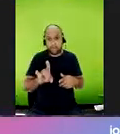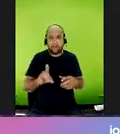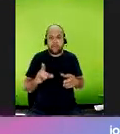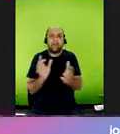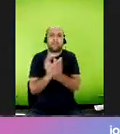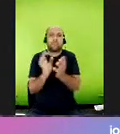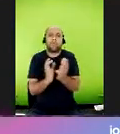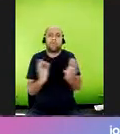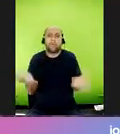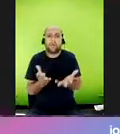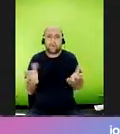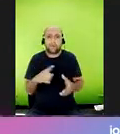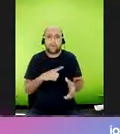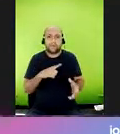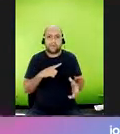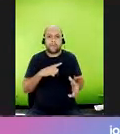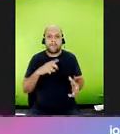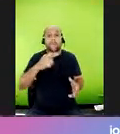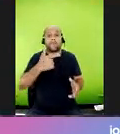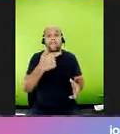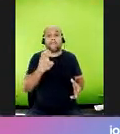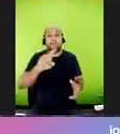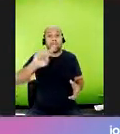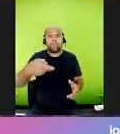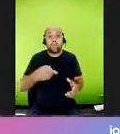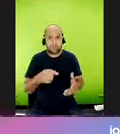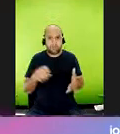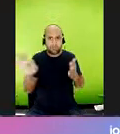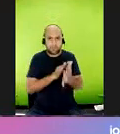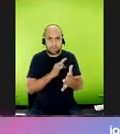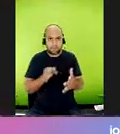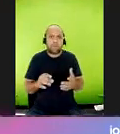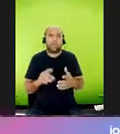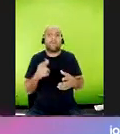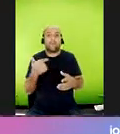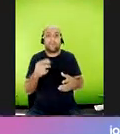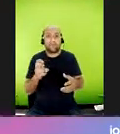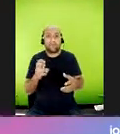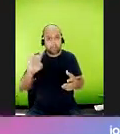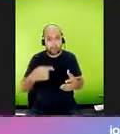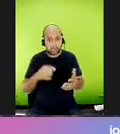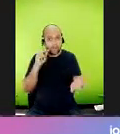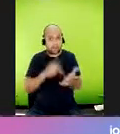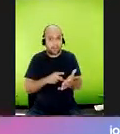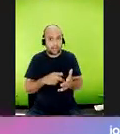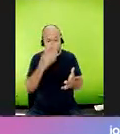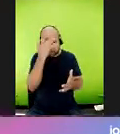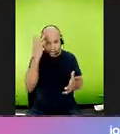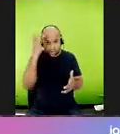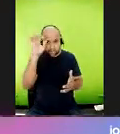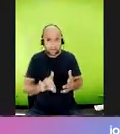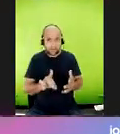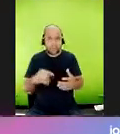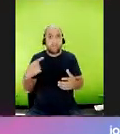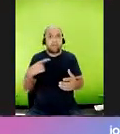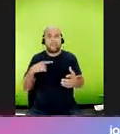nós tivemos 25 mil inscrições a gente vai ver quase quais dessas inscrições Realmente são das pessoas com deficiência a gente tem precisa bater a